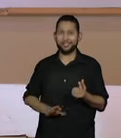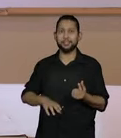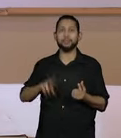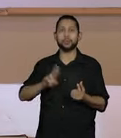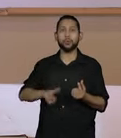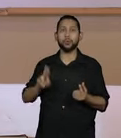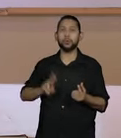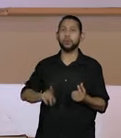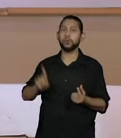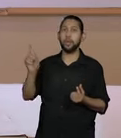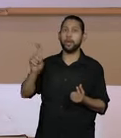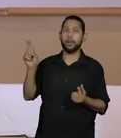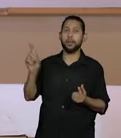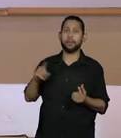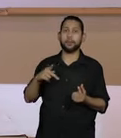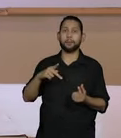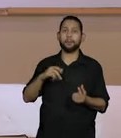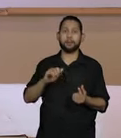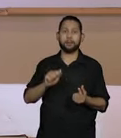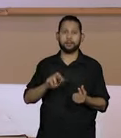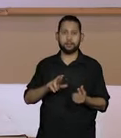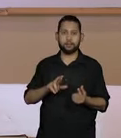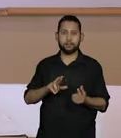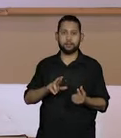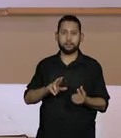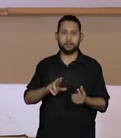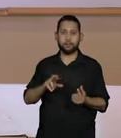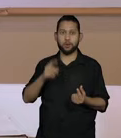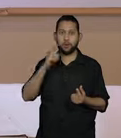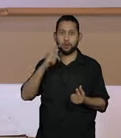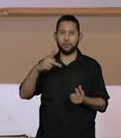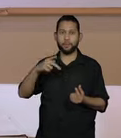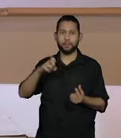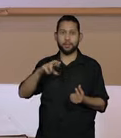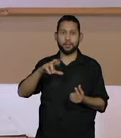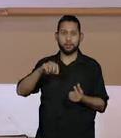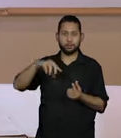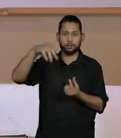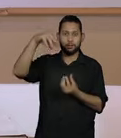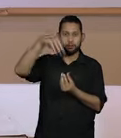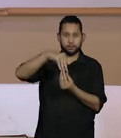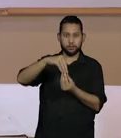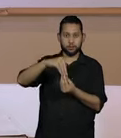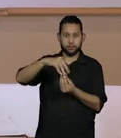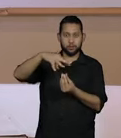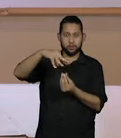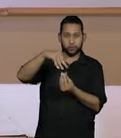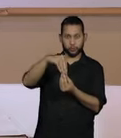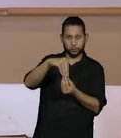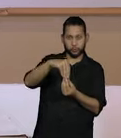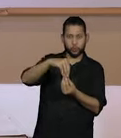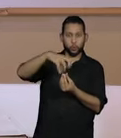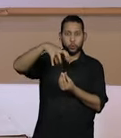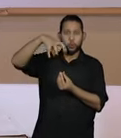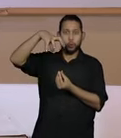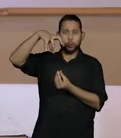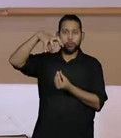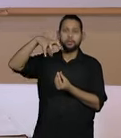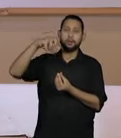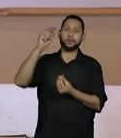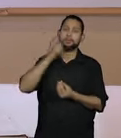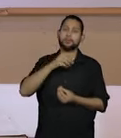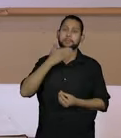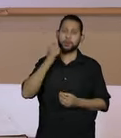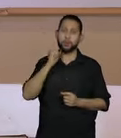essa aqui que a gente chama de pera. Esta pera, a gente acopla aqui e a gente suga,